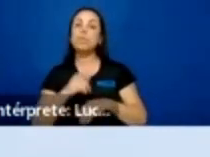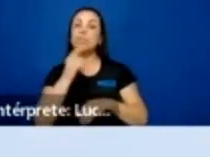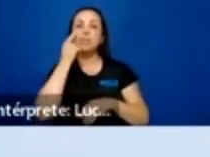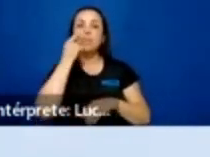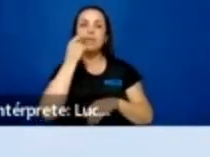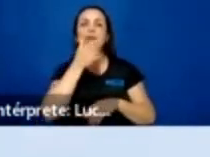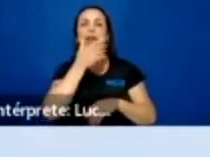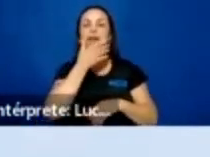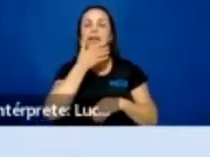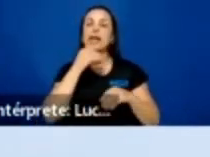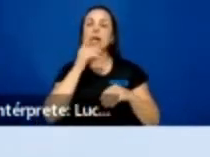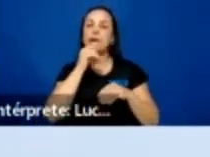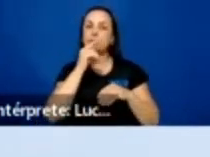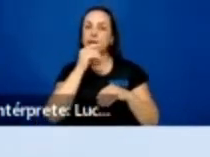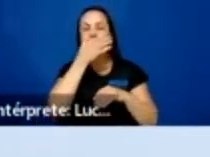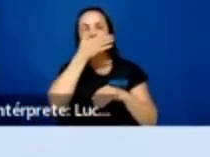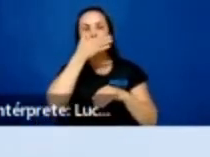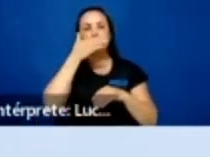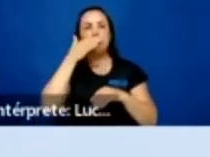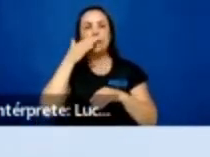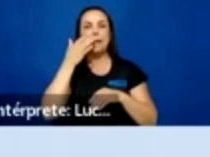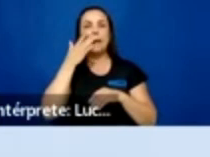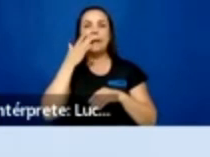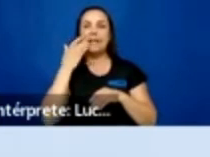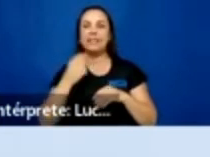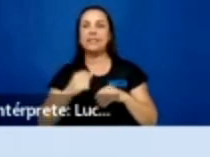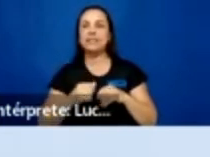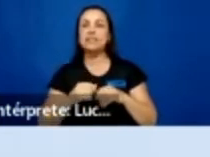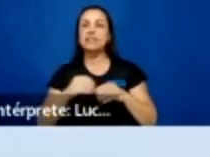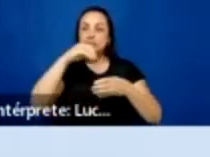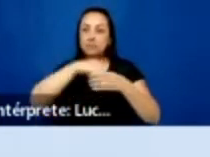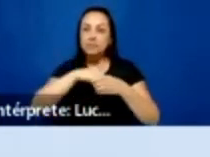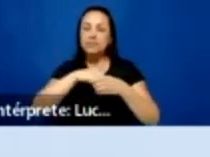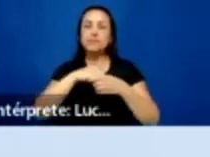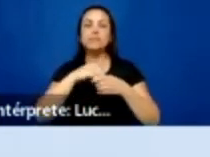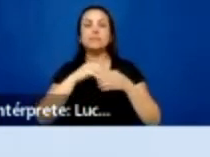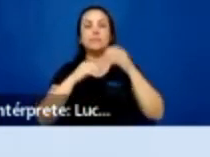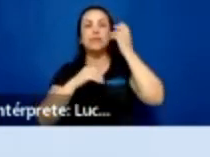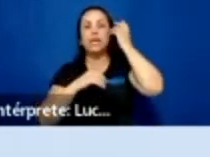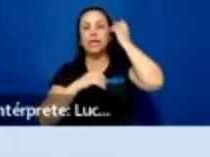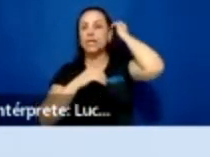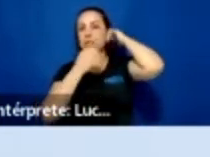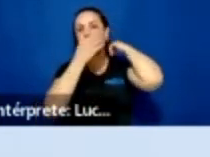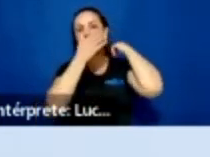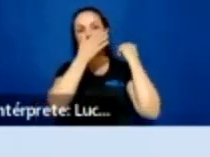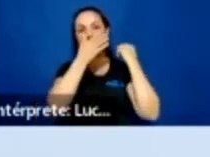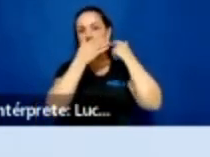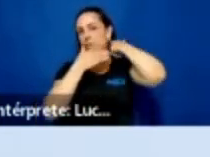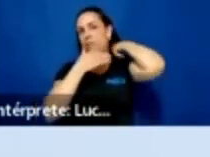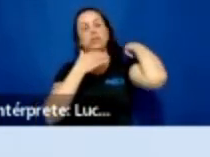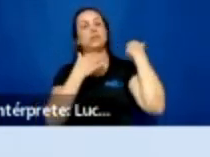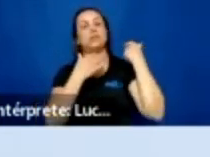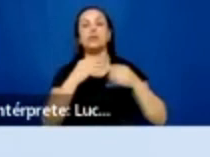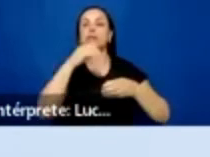pessoal. Vejam aqui. A água, quando ela é supermagnetizada, que ela passa pelo